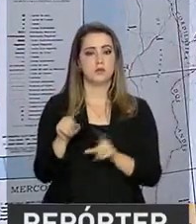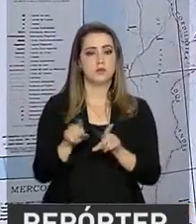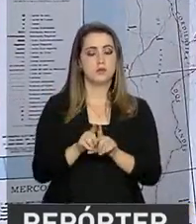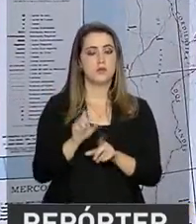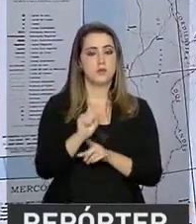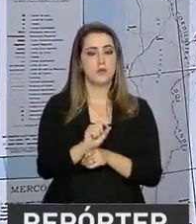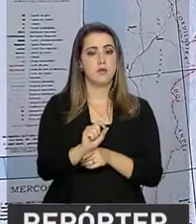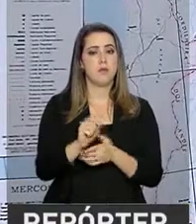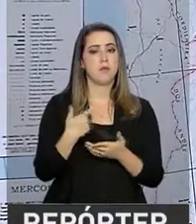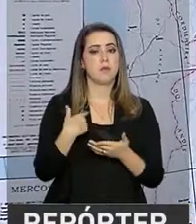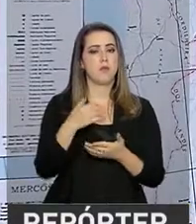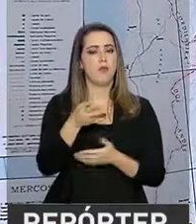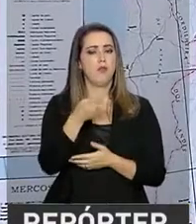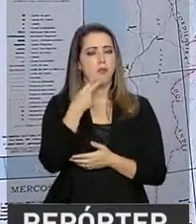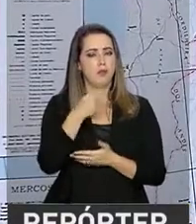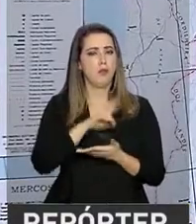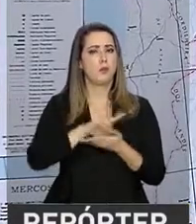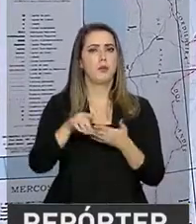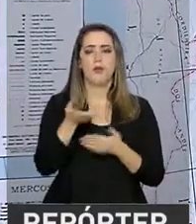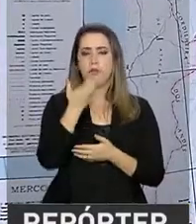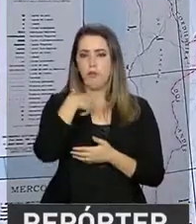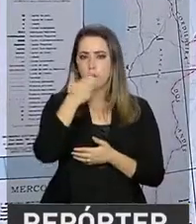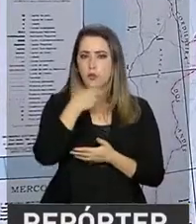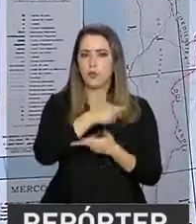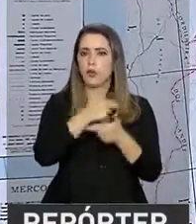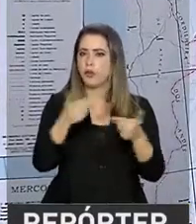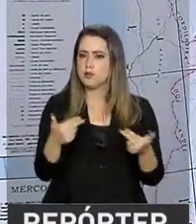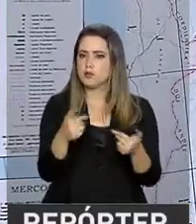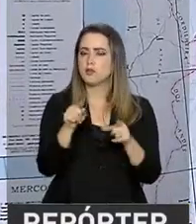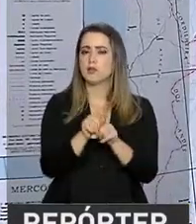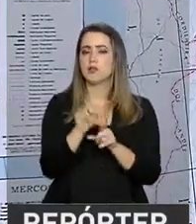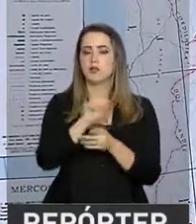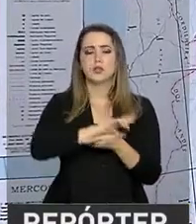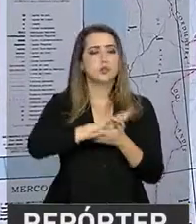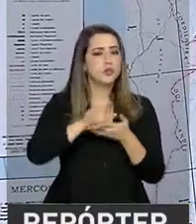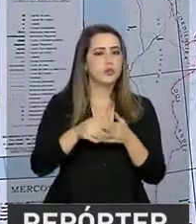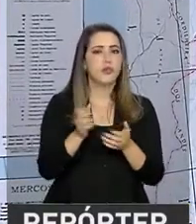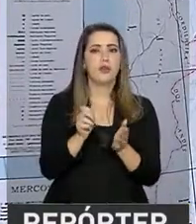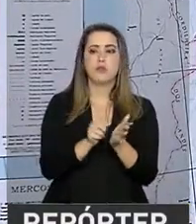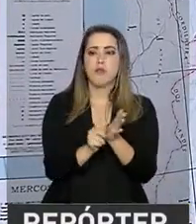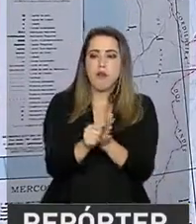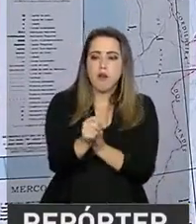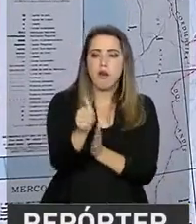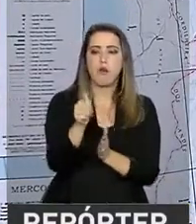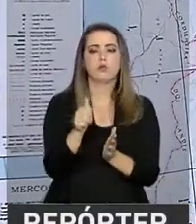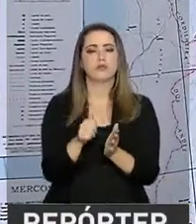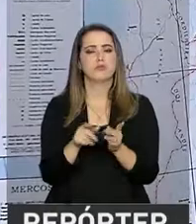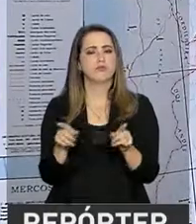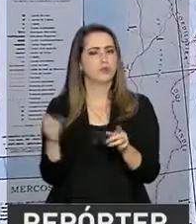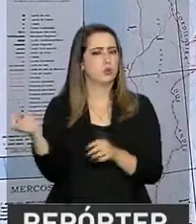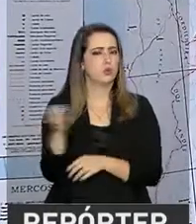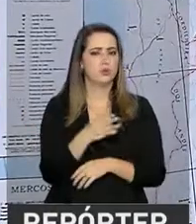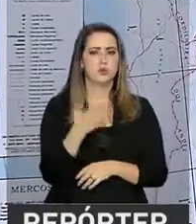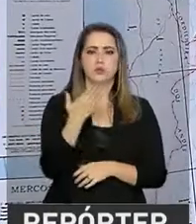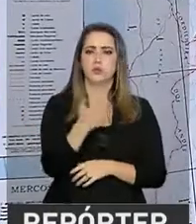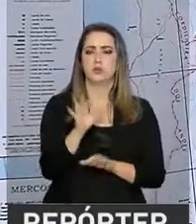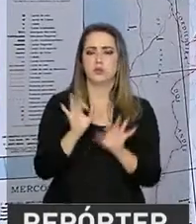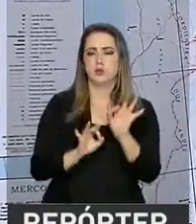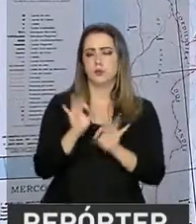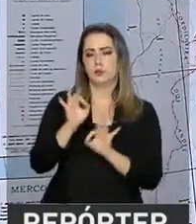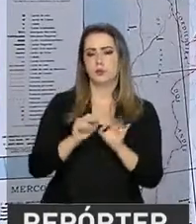exportações de tabaco frutas é enfim grãos é nessa nova estrutura de